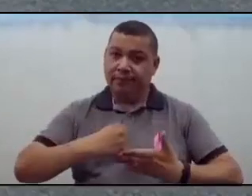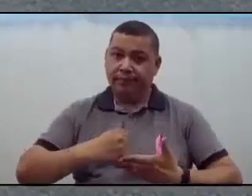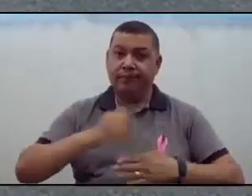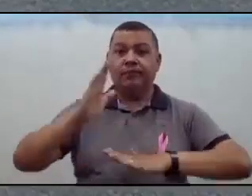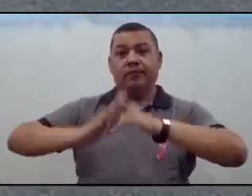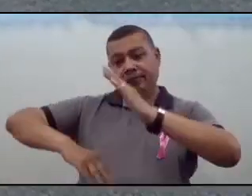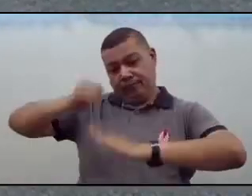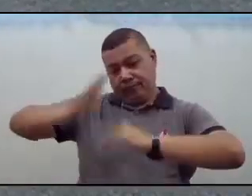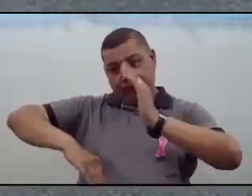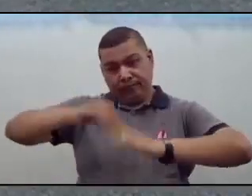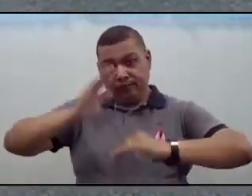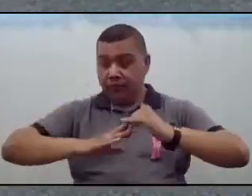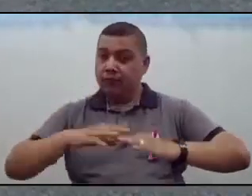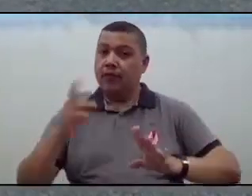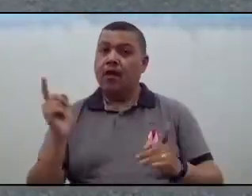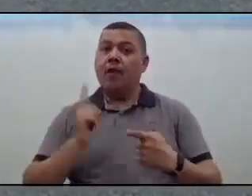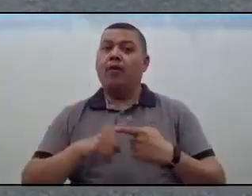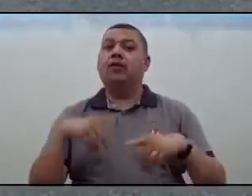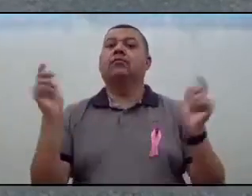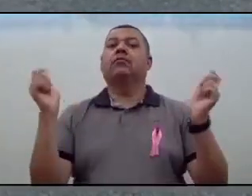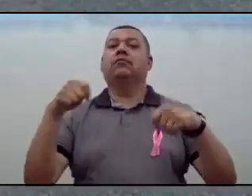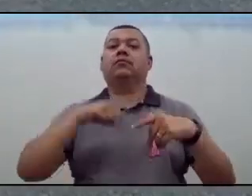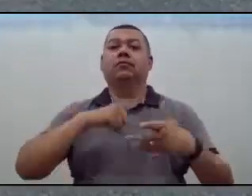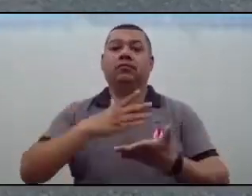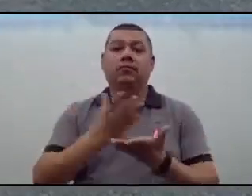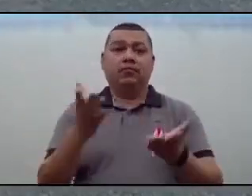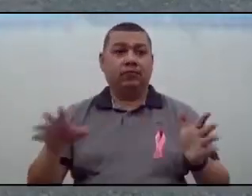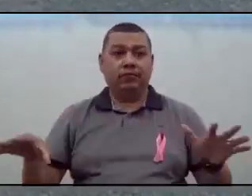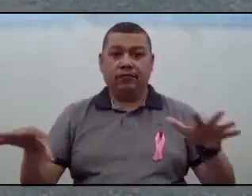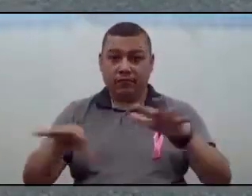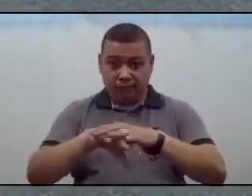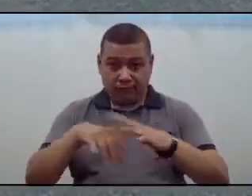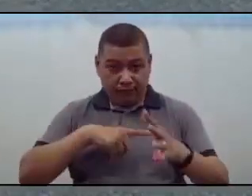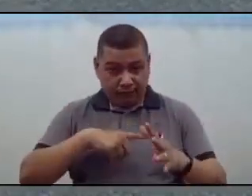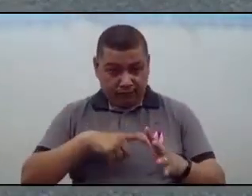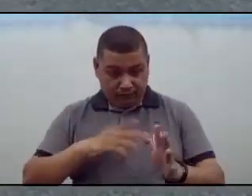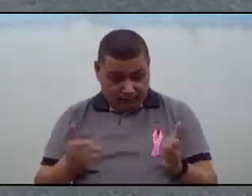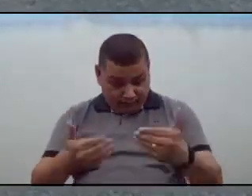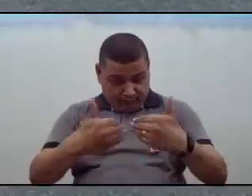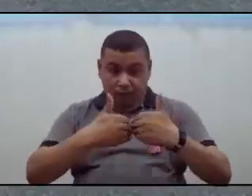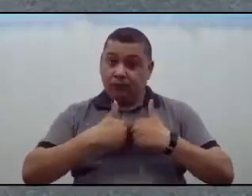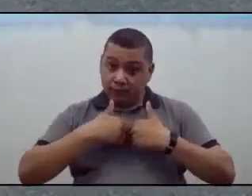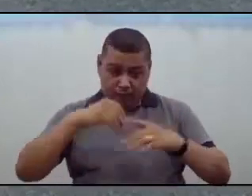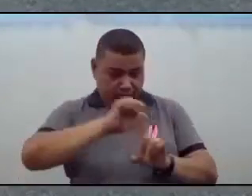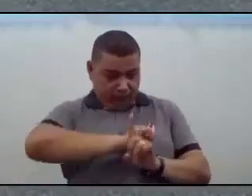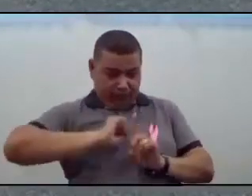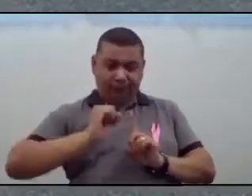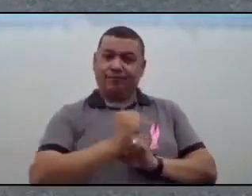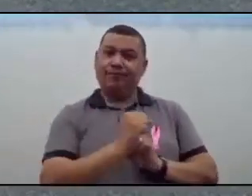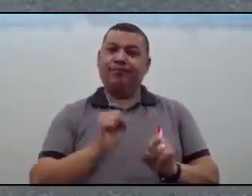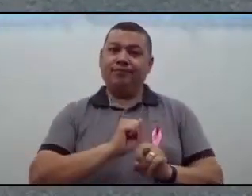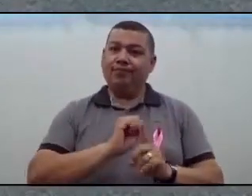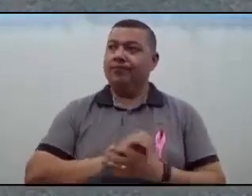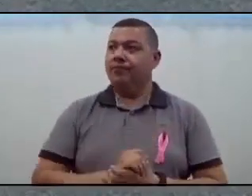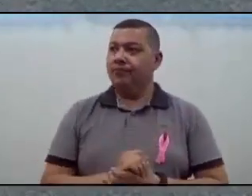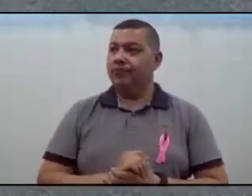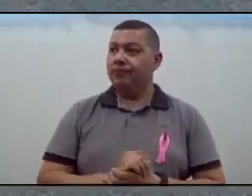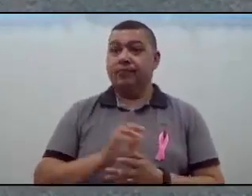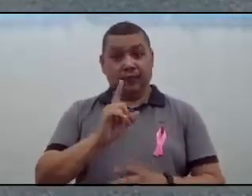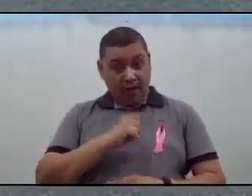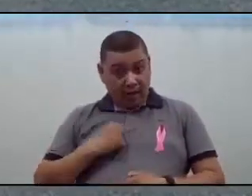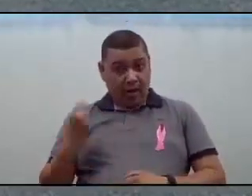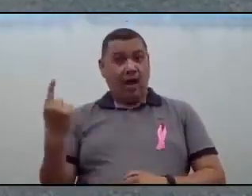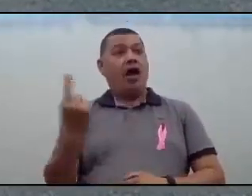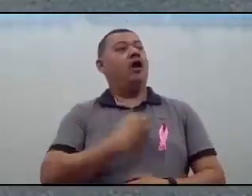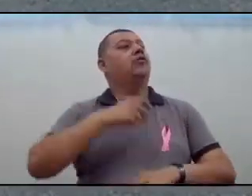atuarão para que possa integrar o autista e a sociedade, a nossa